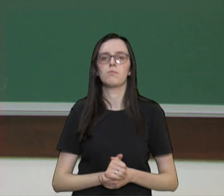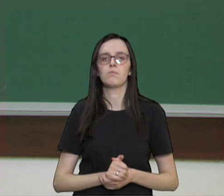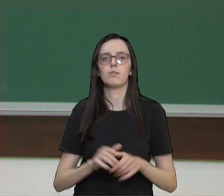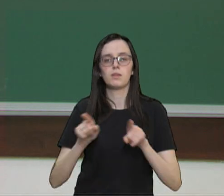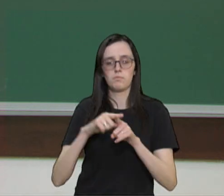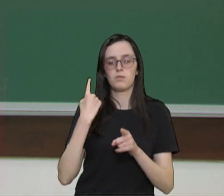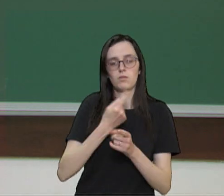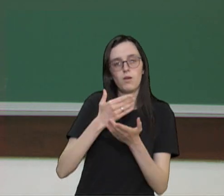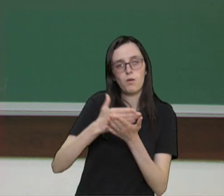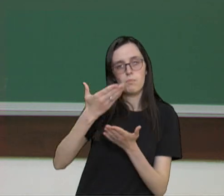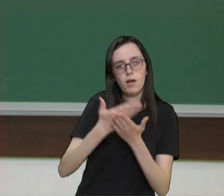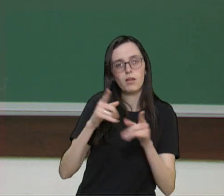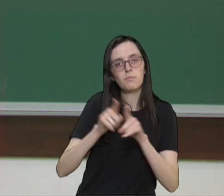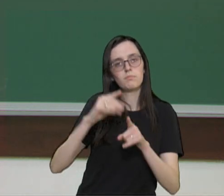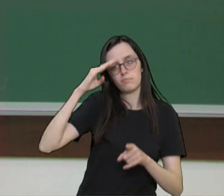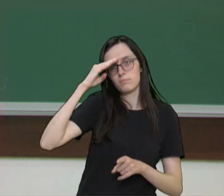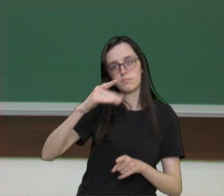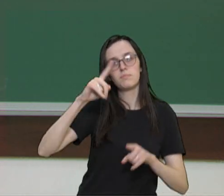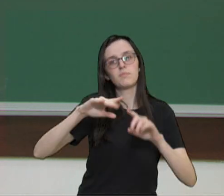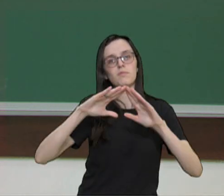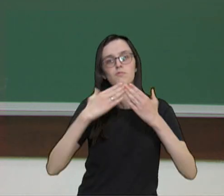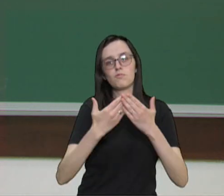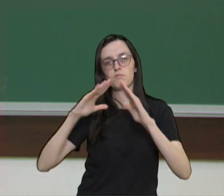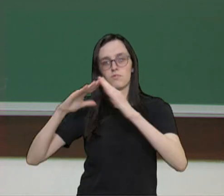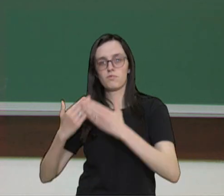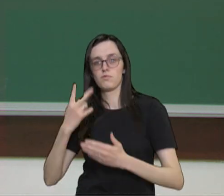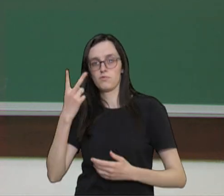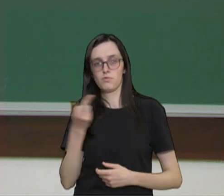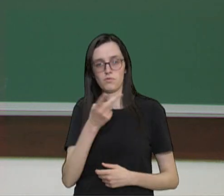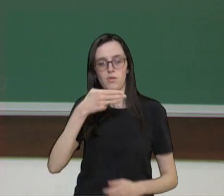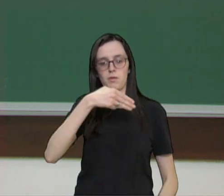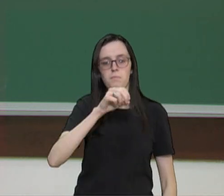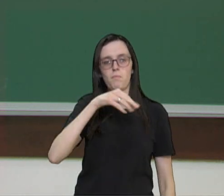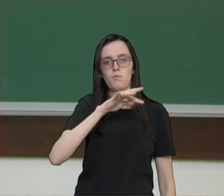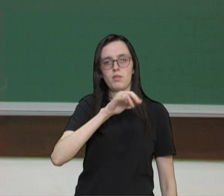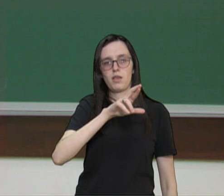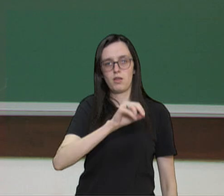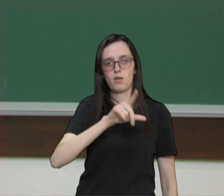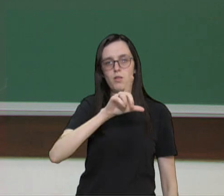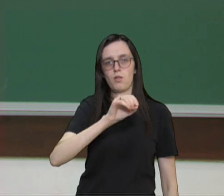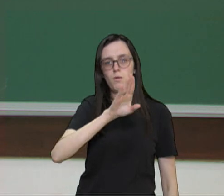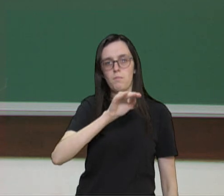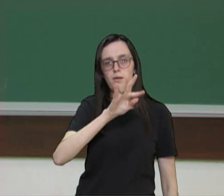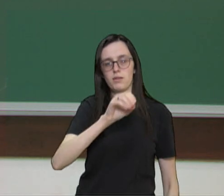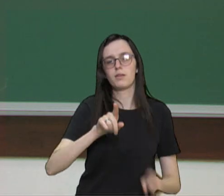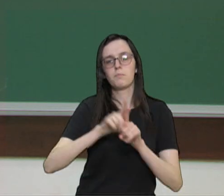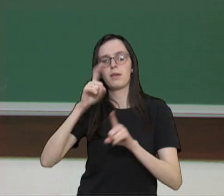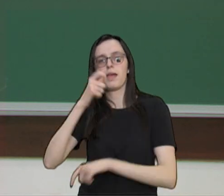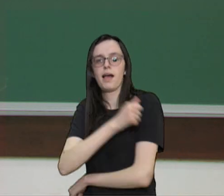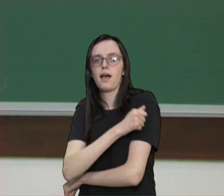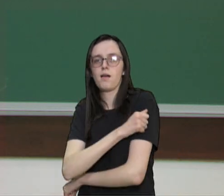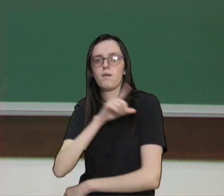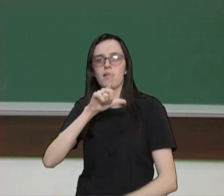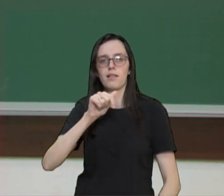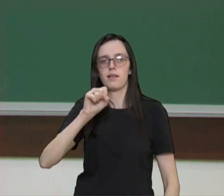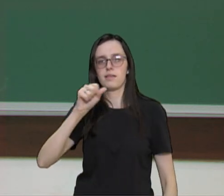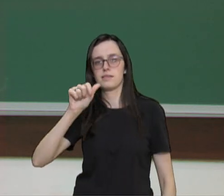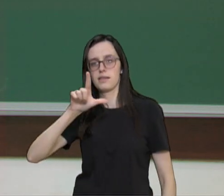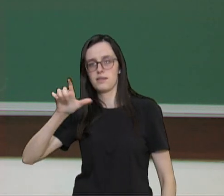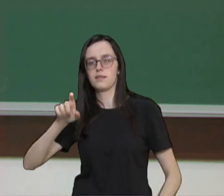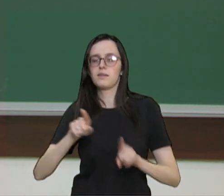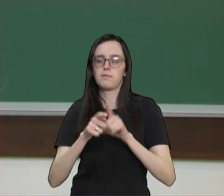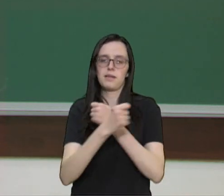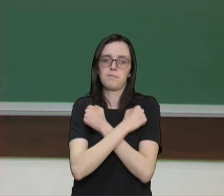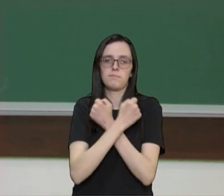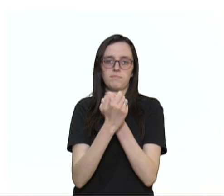nossa aula. Antes de tudo, dar um salve para o pessoal do Monteiro Lobato, lá do Colégio Monteiro Lobato, da aula, e para os ex-alunos do La Salle lá também. Aquele